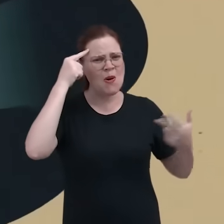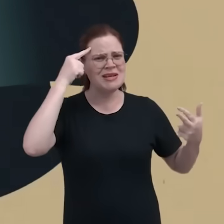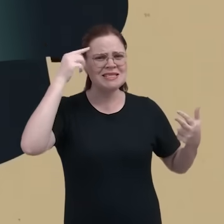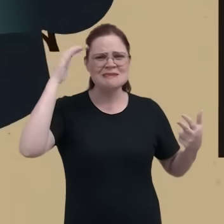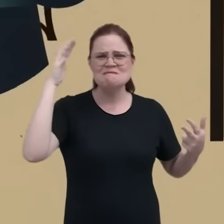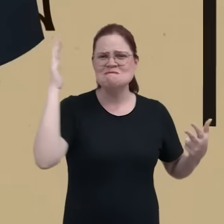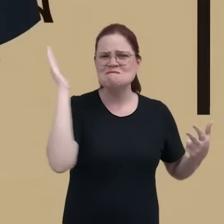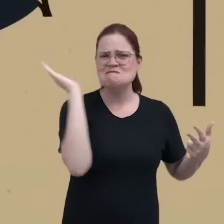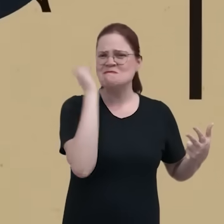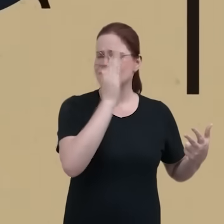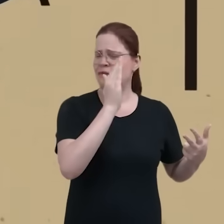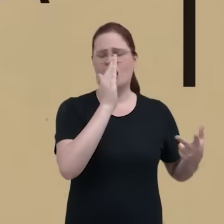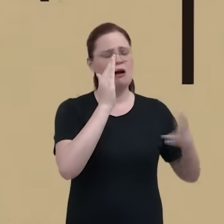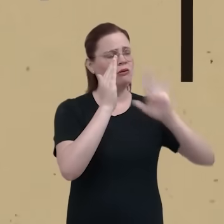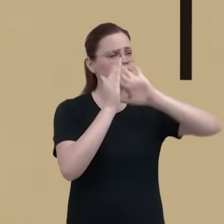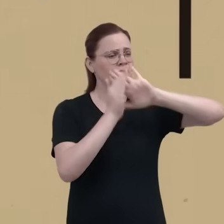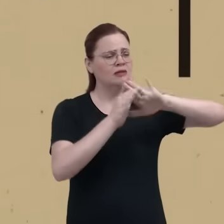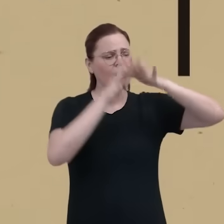maligno seus